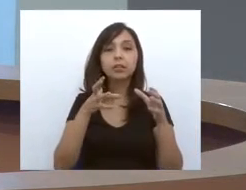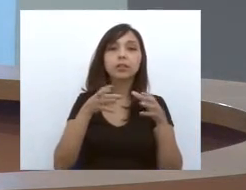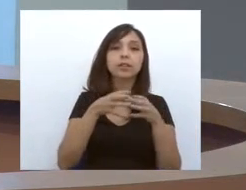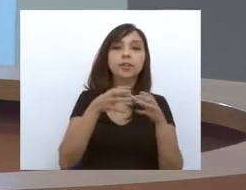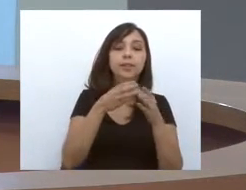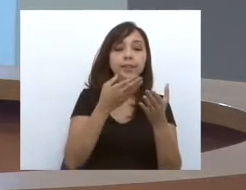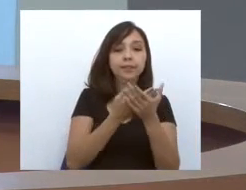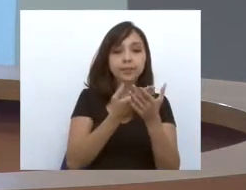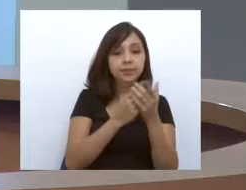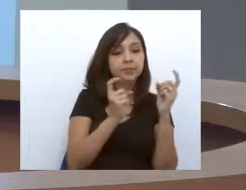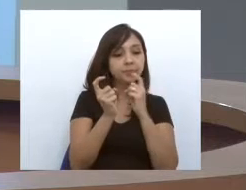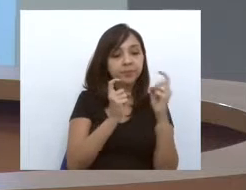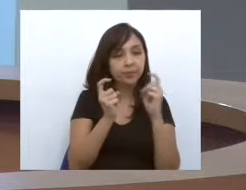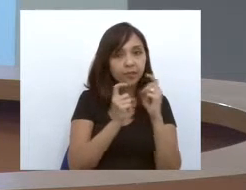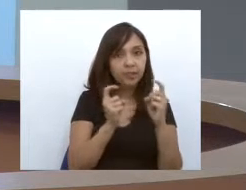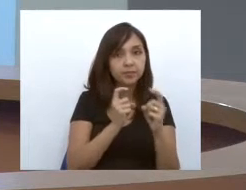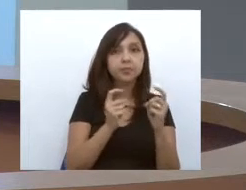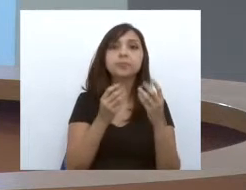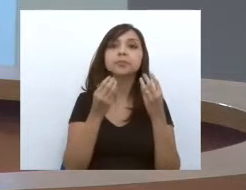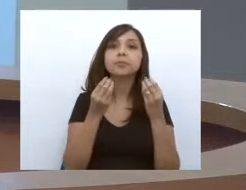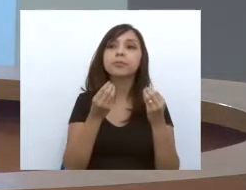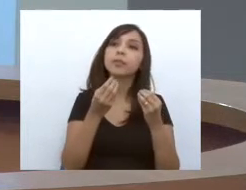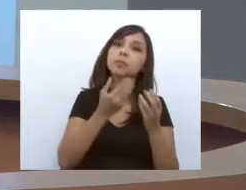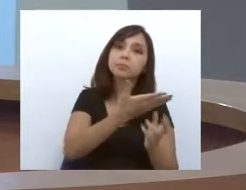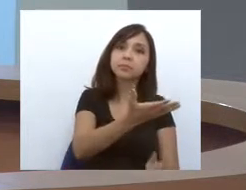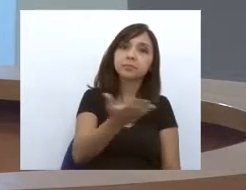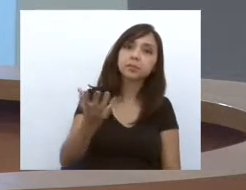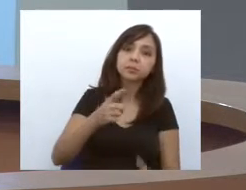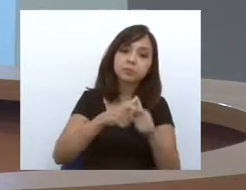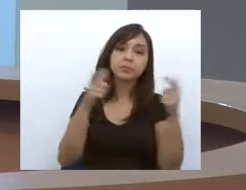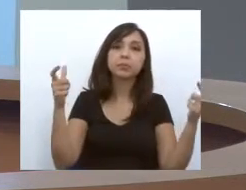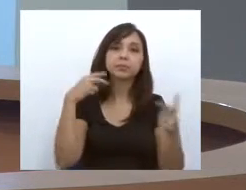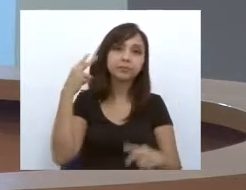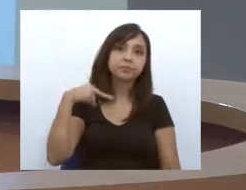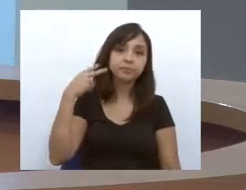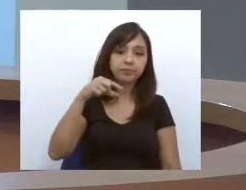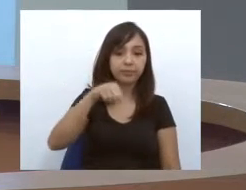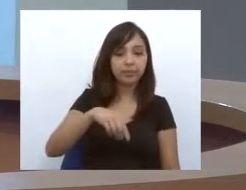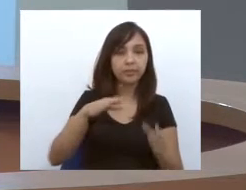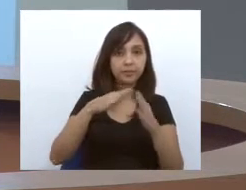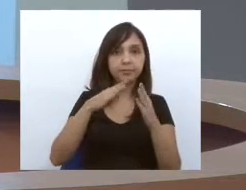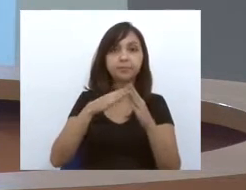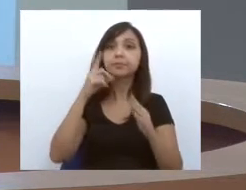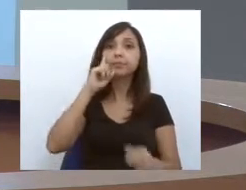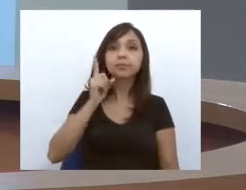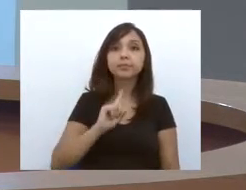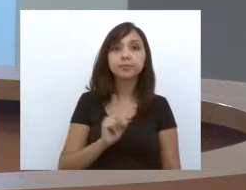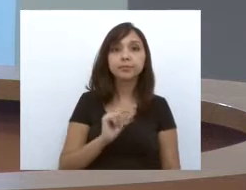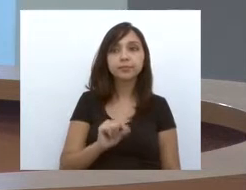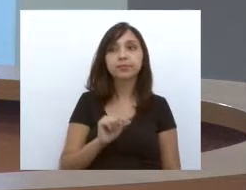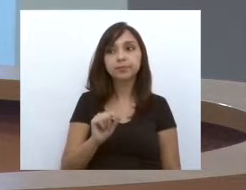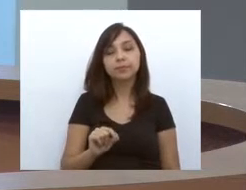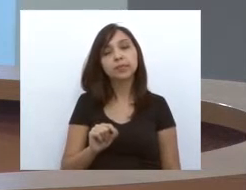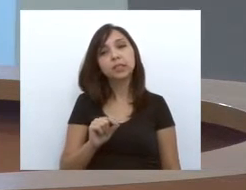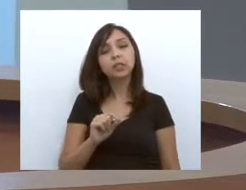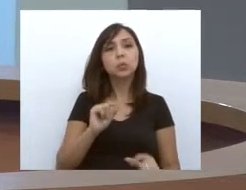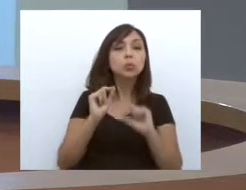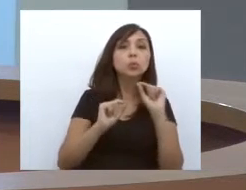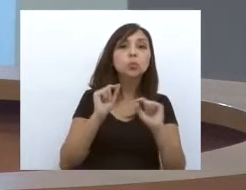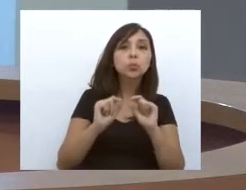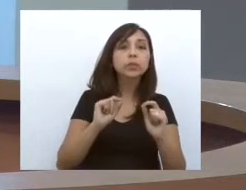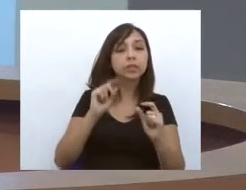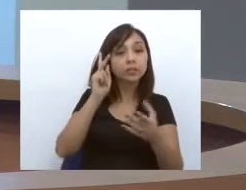na sala de reuniões, para os vereadores, a maioria dos vereadores dessa casa não sabe a real